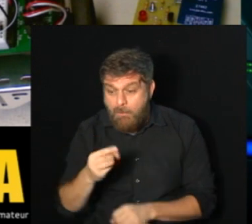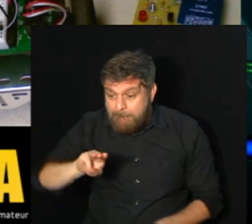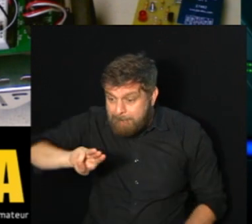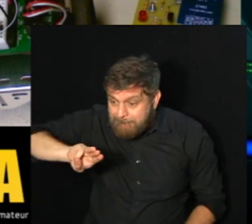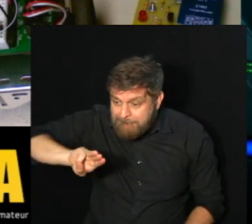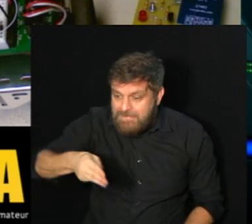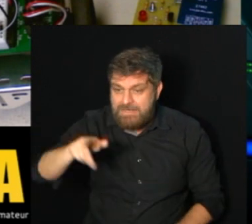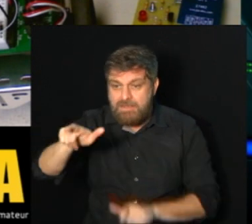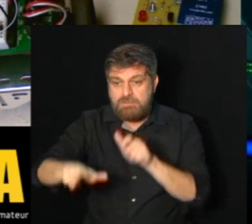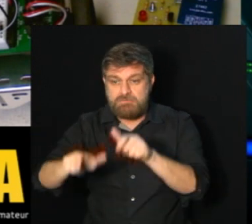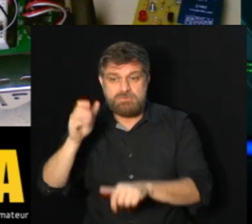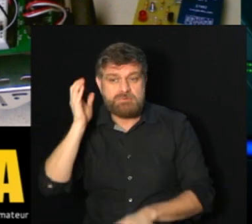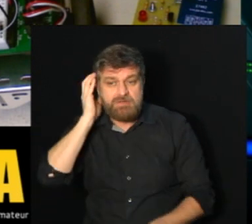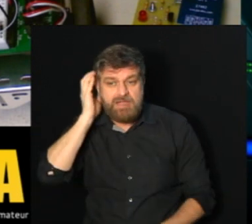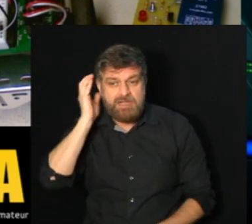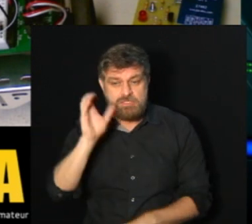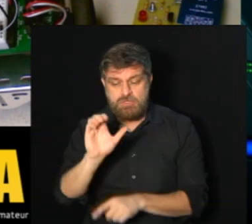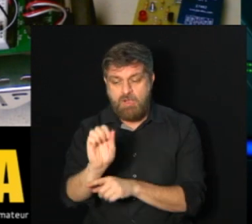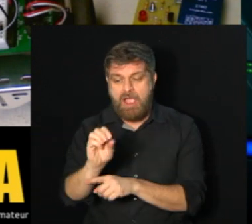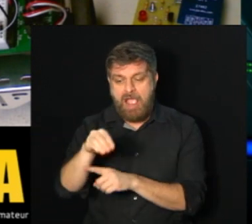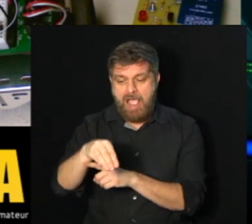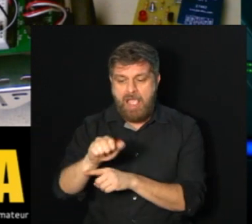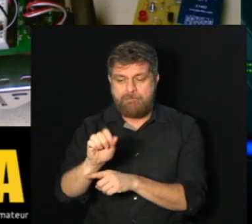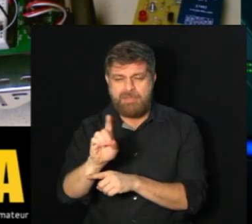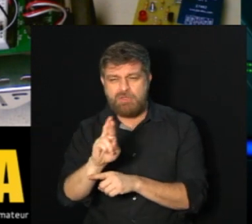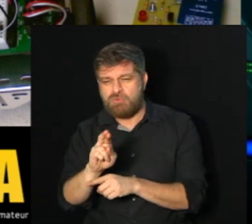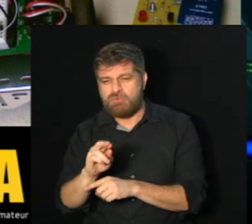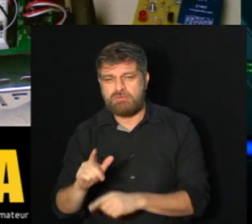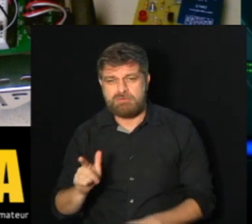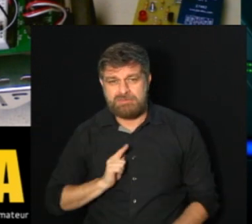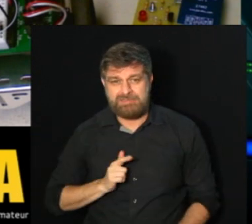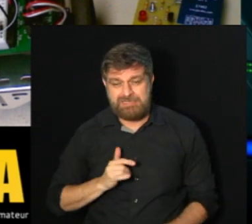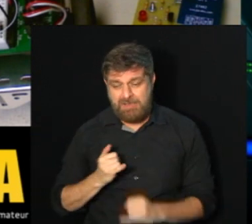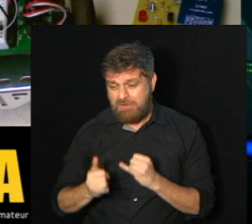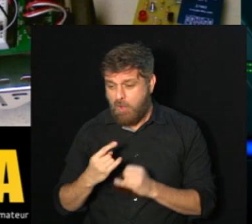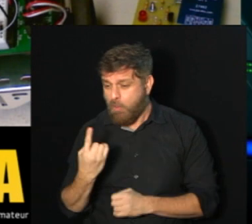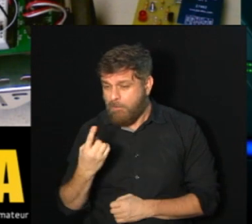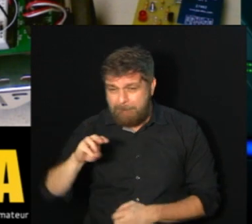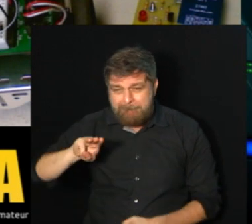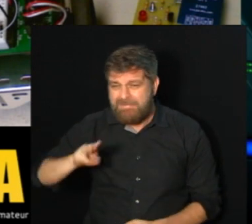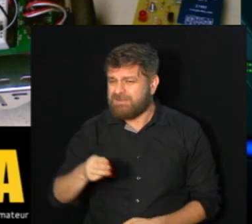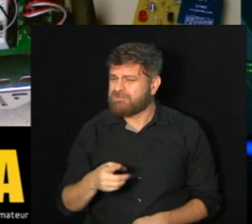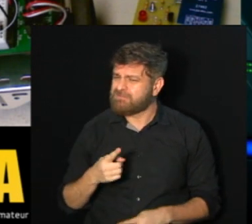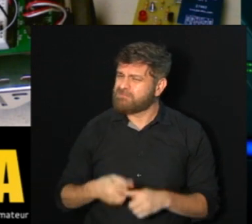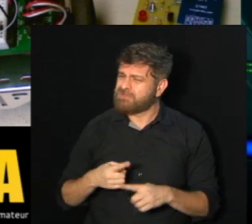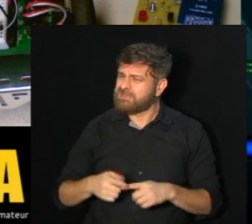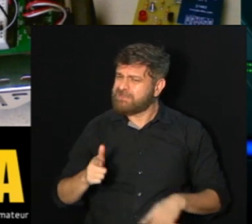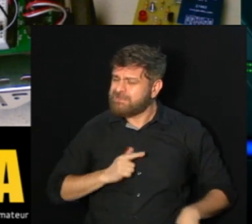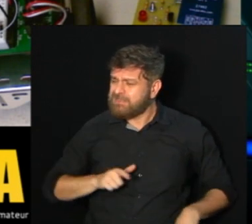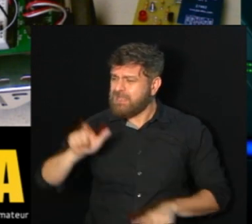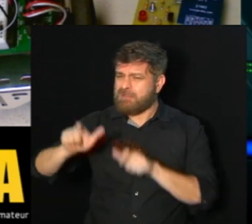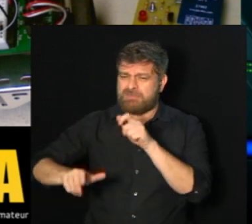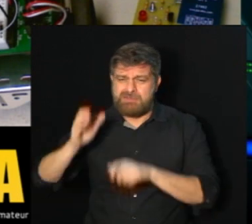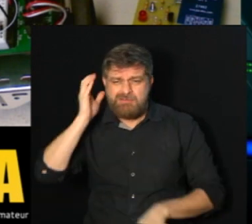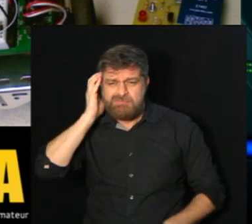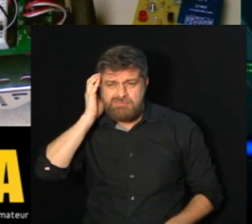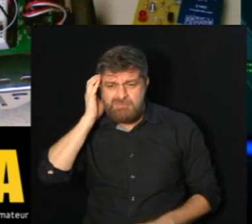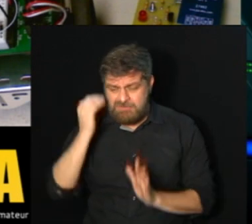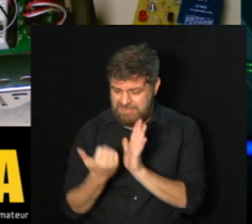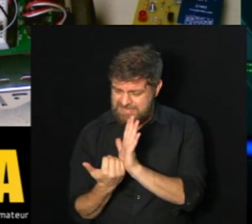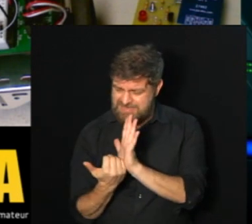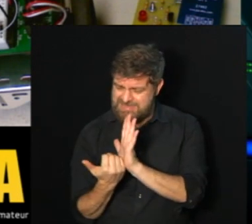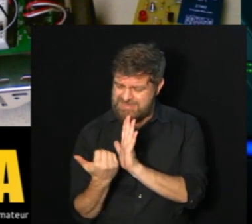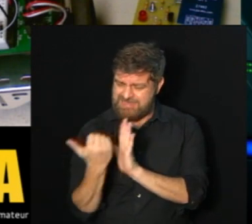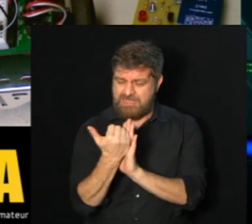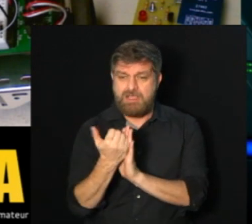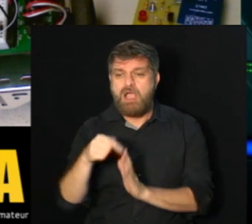né, 800 e alguma coisa, chegando agora no final de 2019 a 1 milhão. O pessoal pensa, mas por que tem tantos radioamadores? Subiu, né?